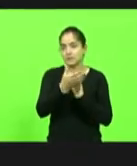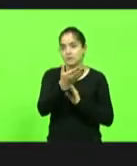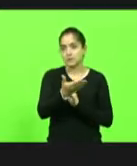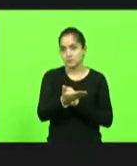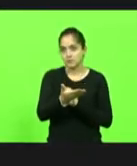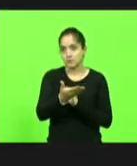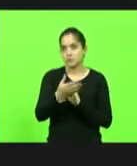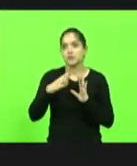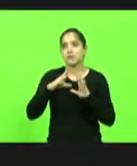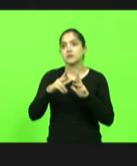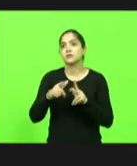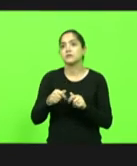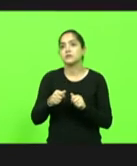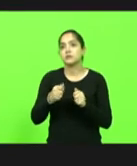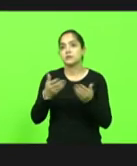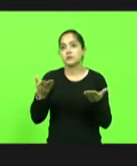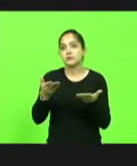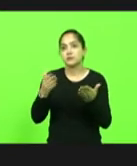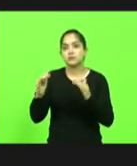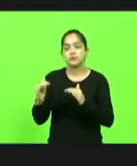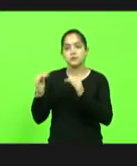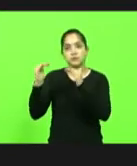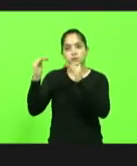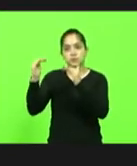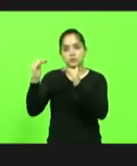a todas as autoridades